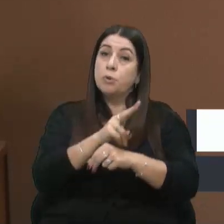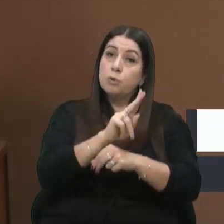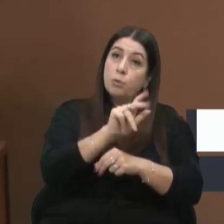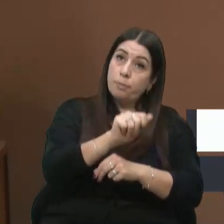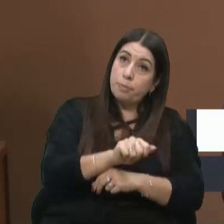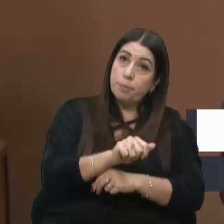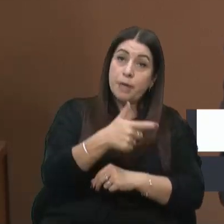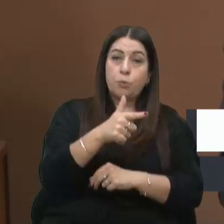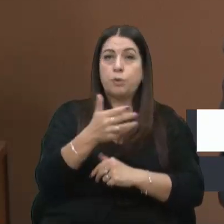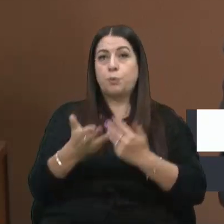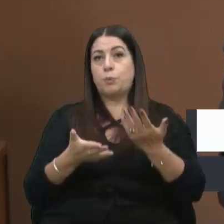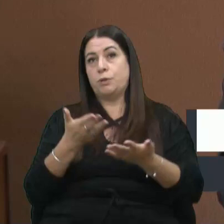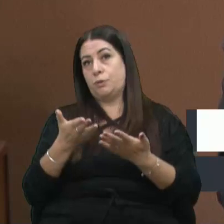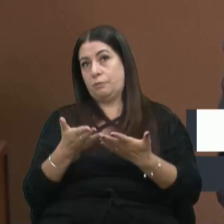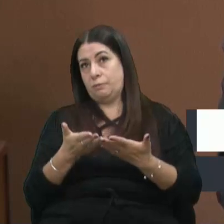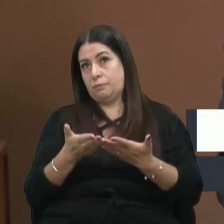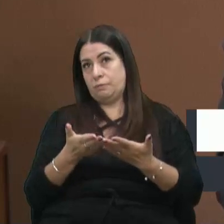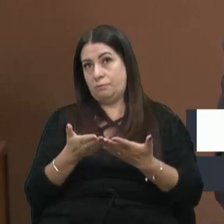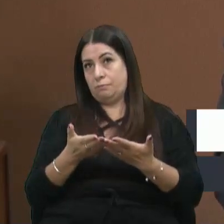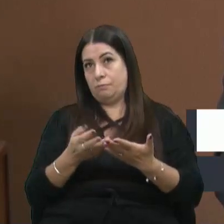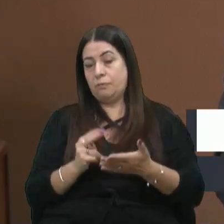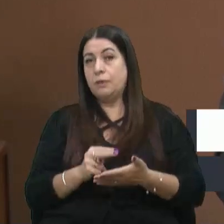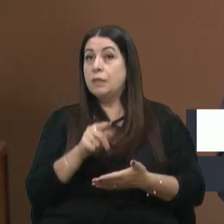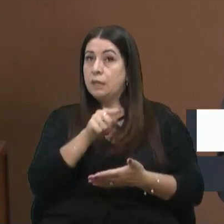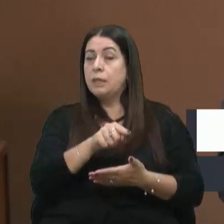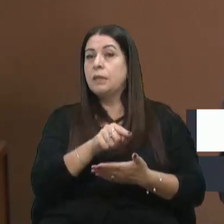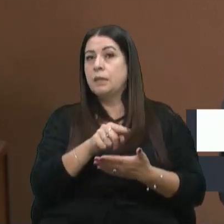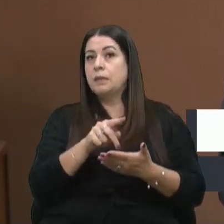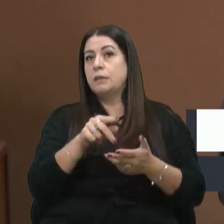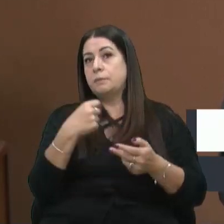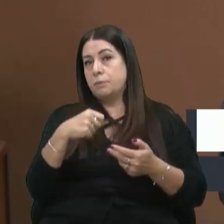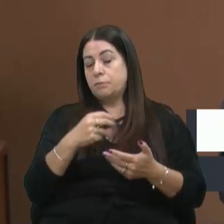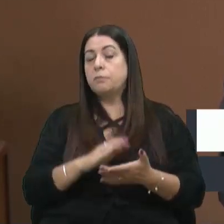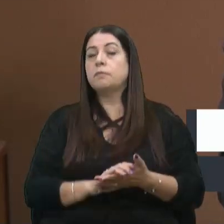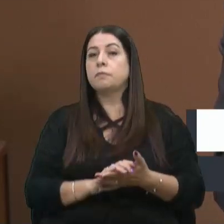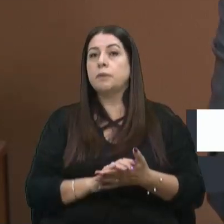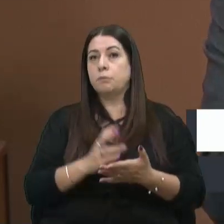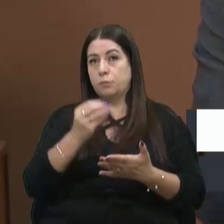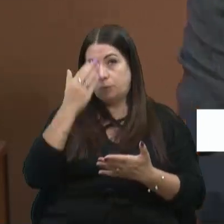a UPA e não ter o atendimento que elas realmente precisam muito obrigado seu